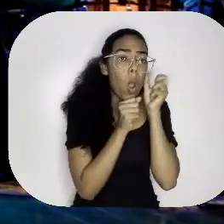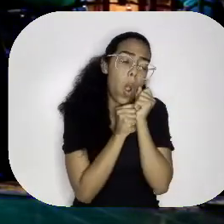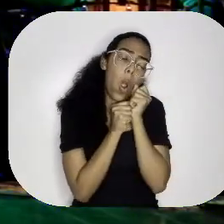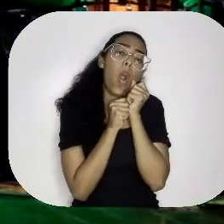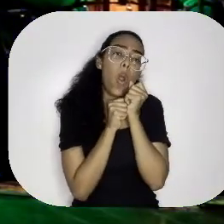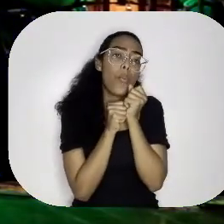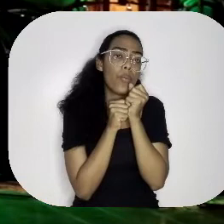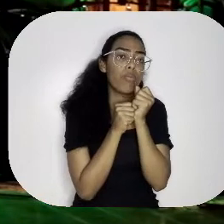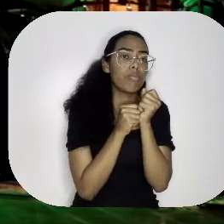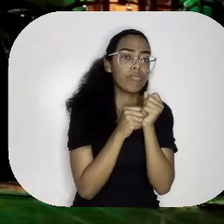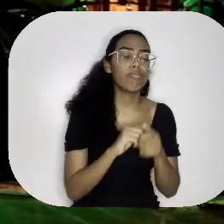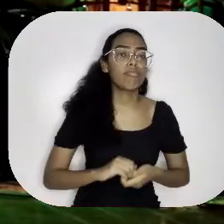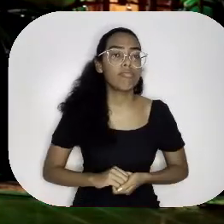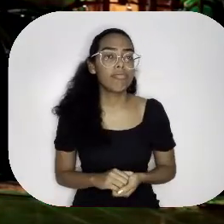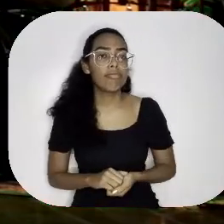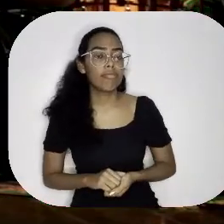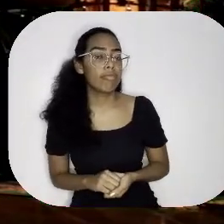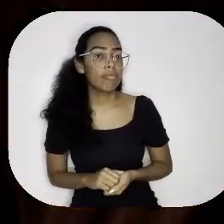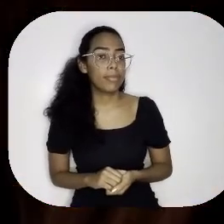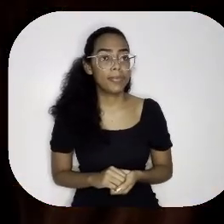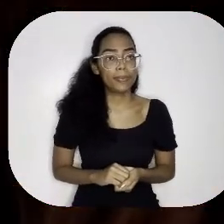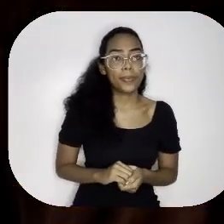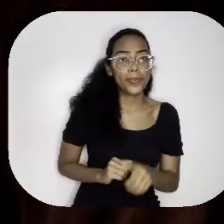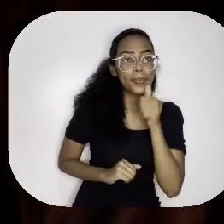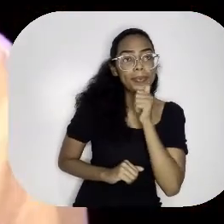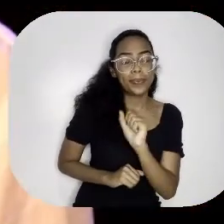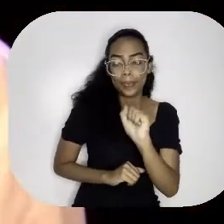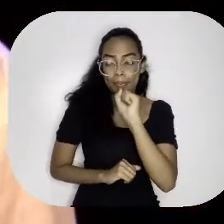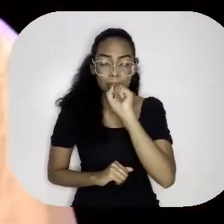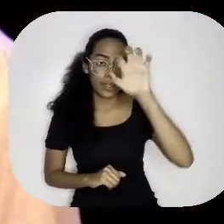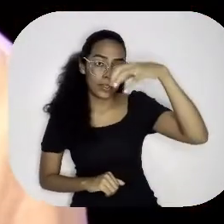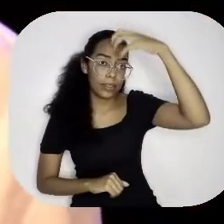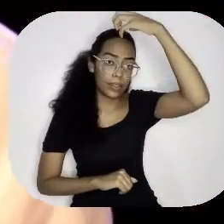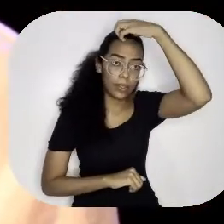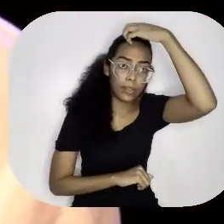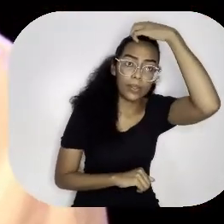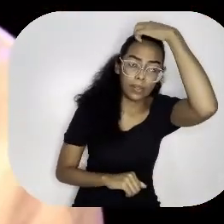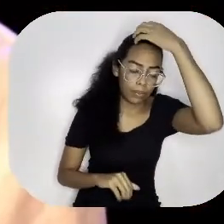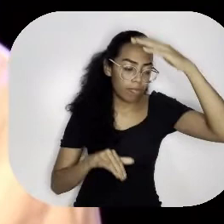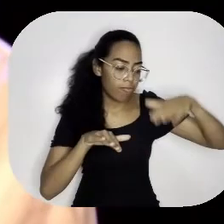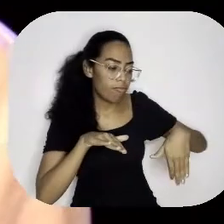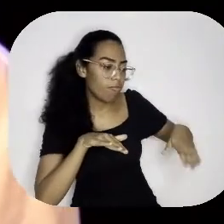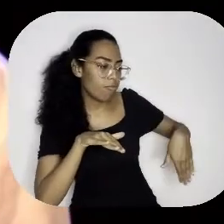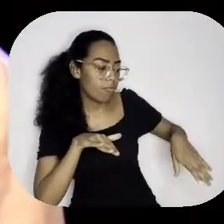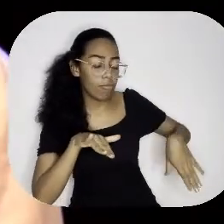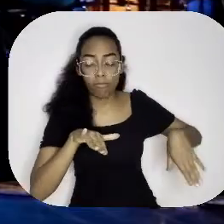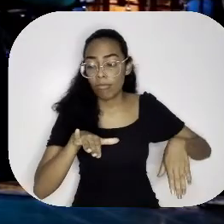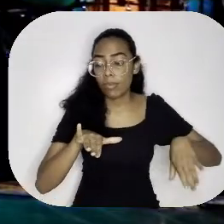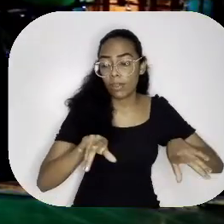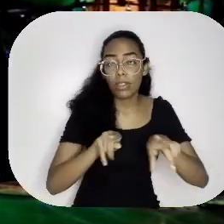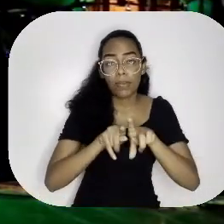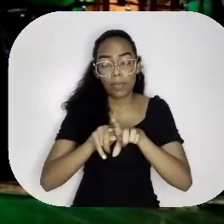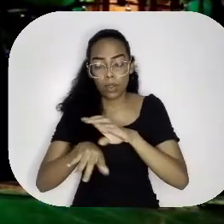dormem seus filhos na noite sem lá. Vamos lá! Iemanjá é a mar, do mar ao sertão, da